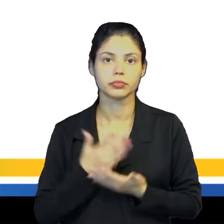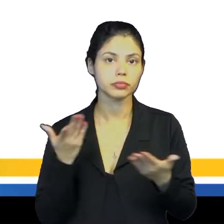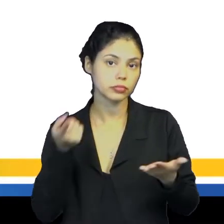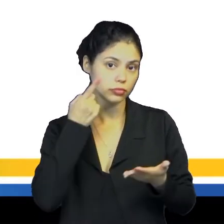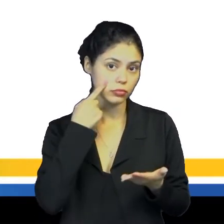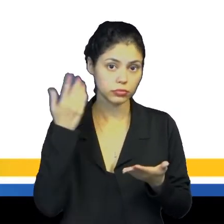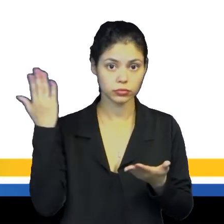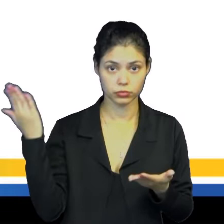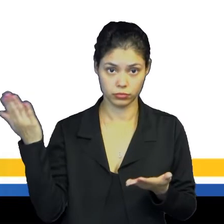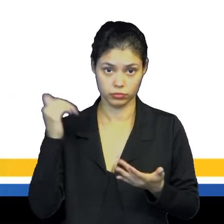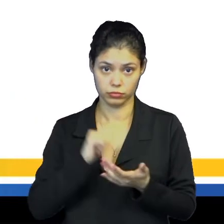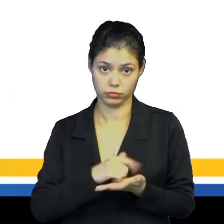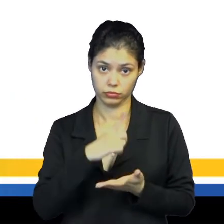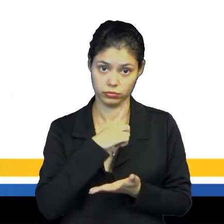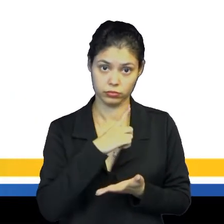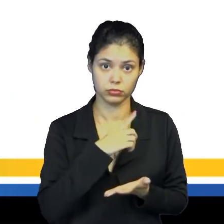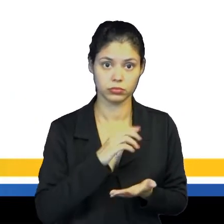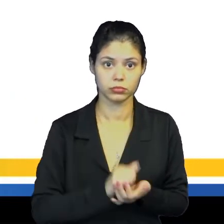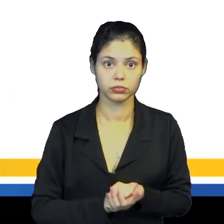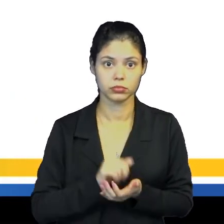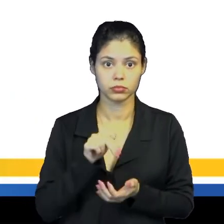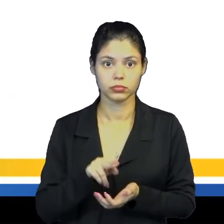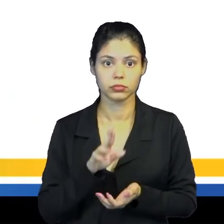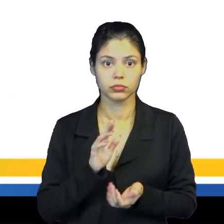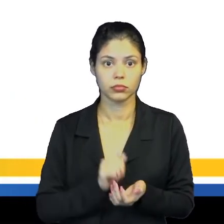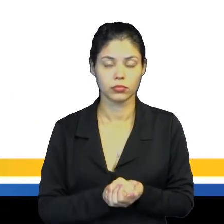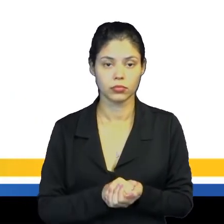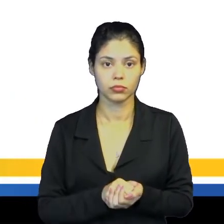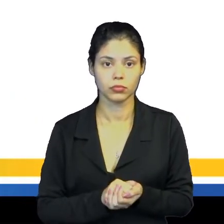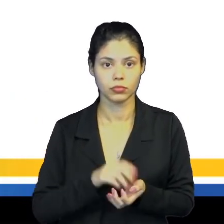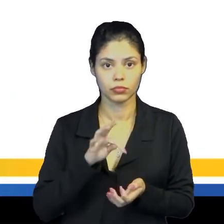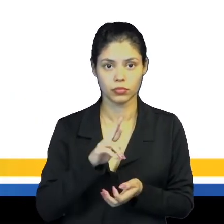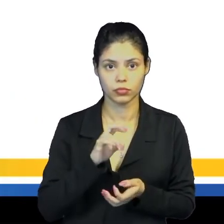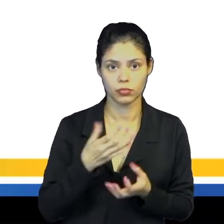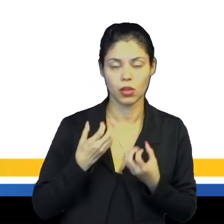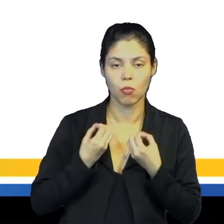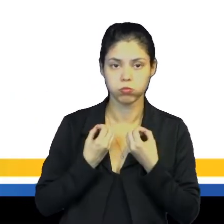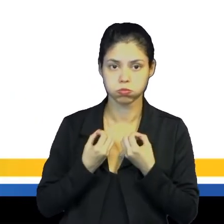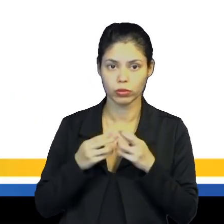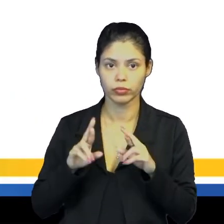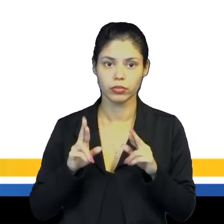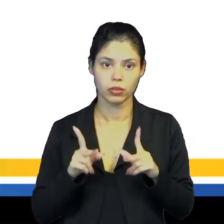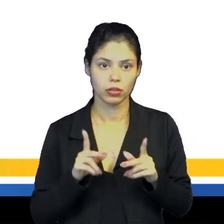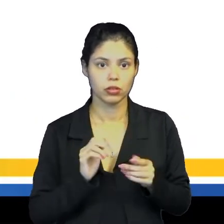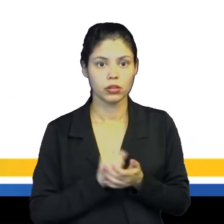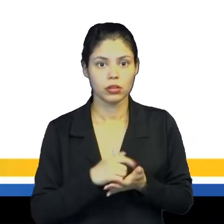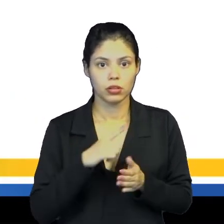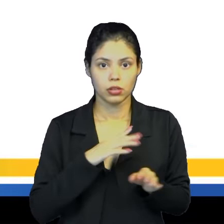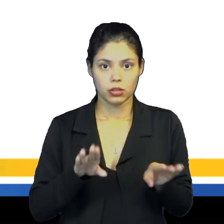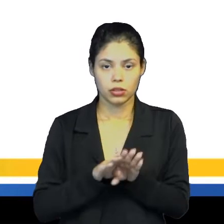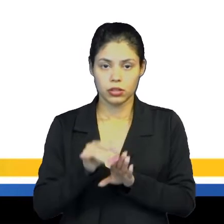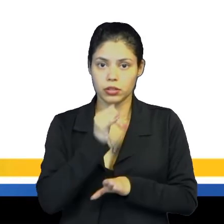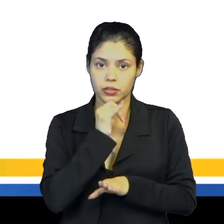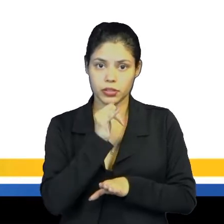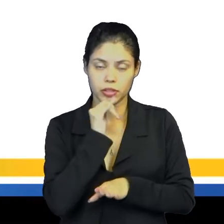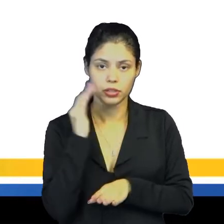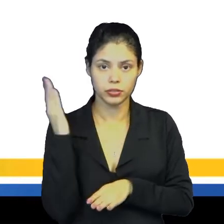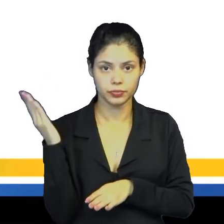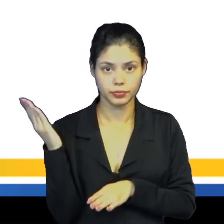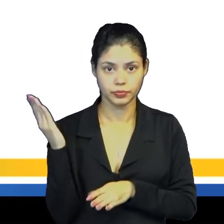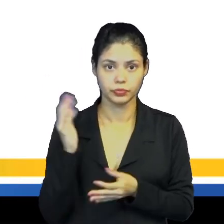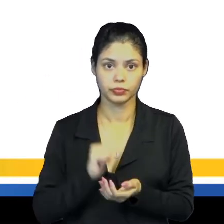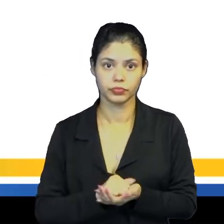Então, observando aí, nós temos aí então a uretra, né, os testículos, o ducto deferente, e nós temos também um exemplo aí